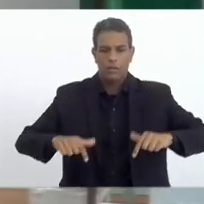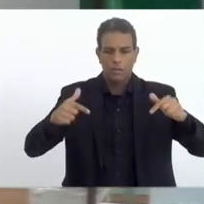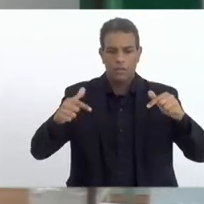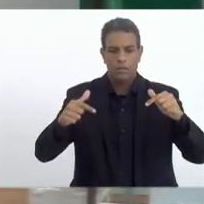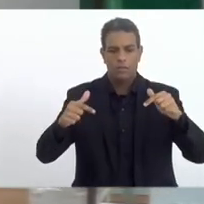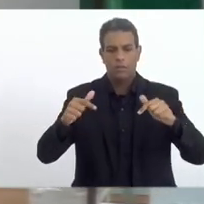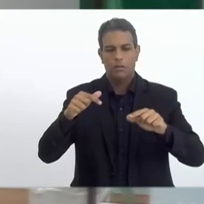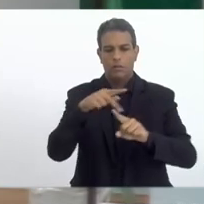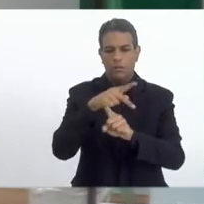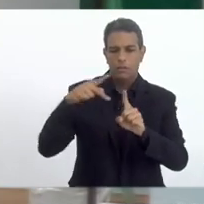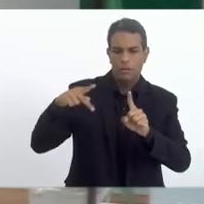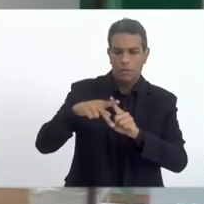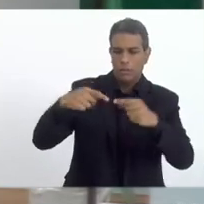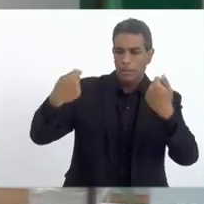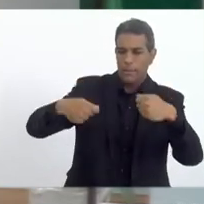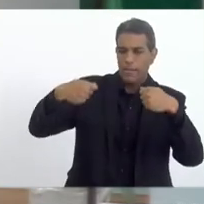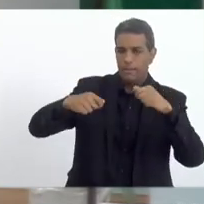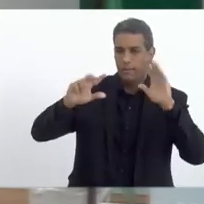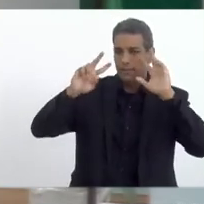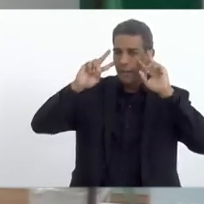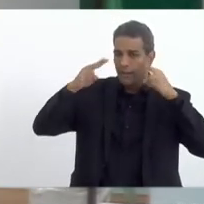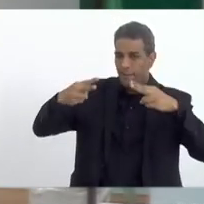Rio Previdência precisa.